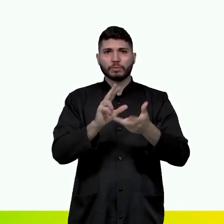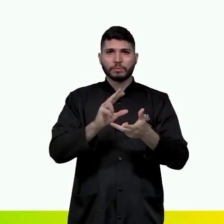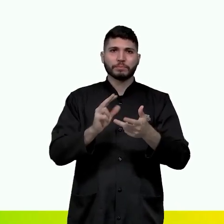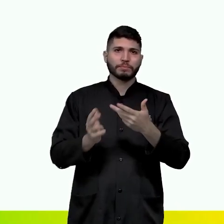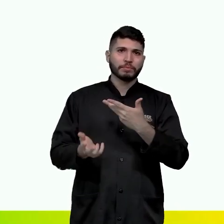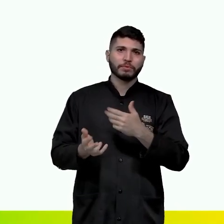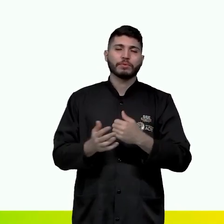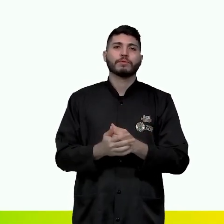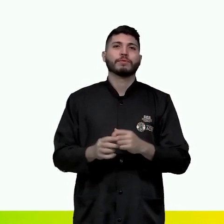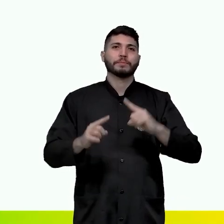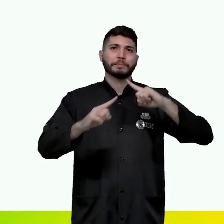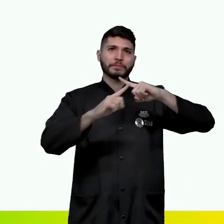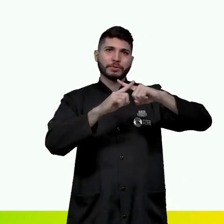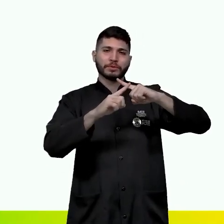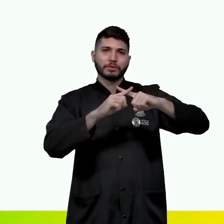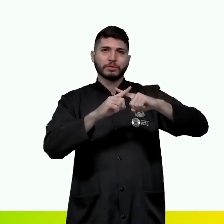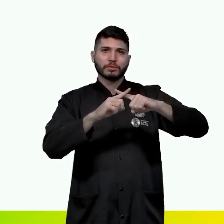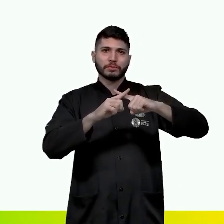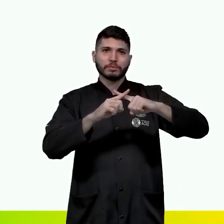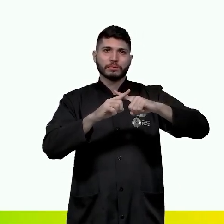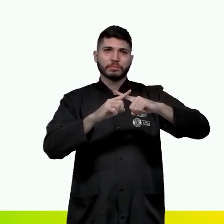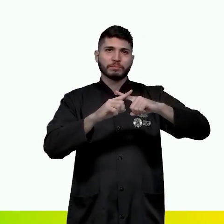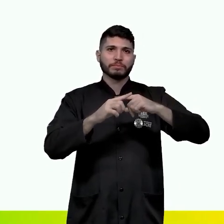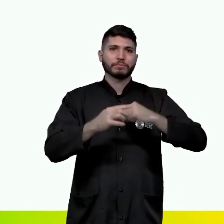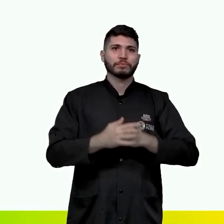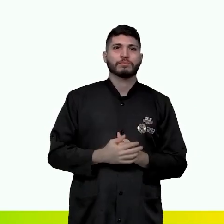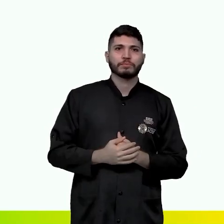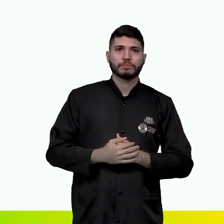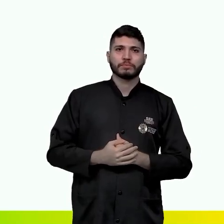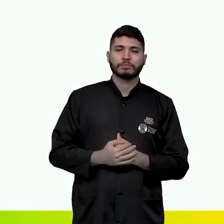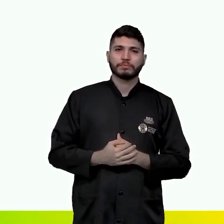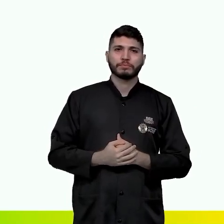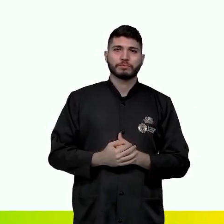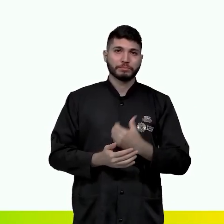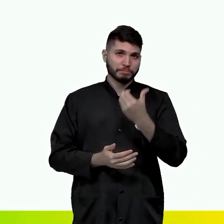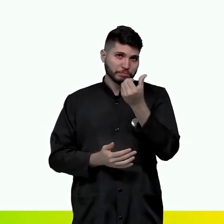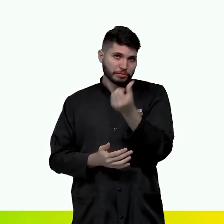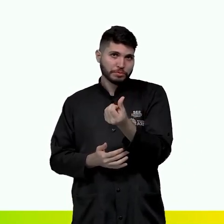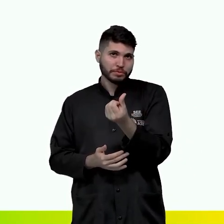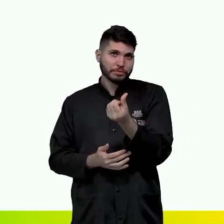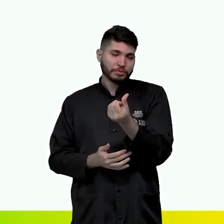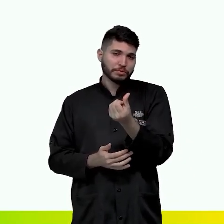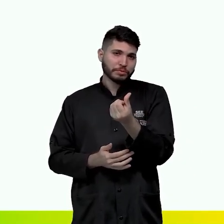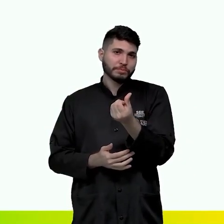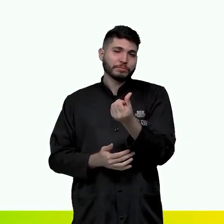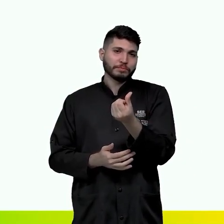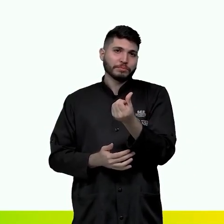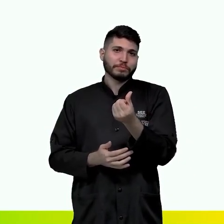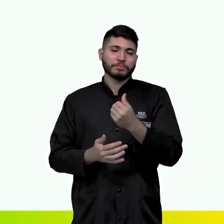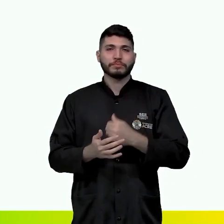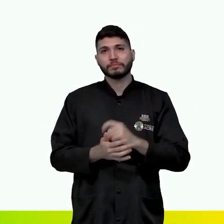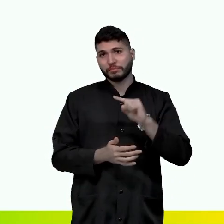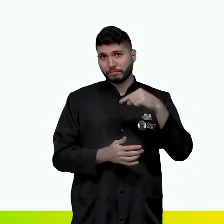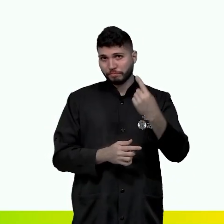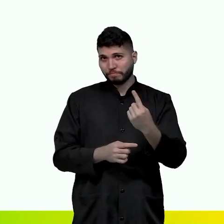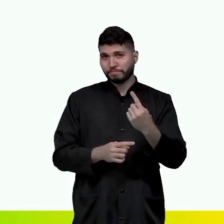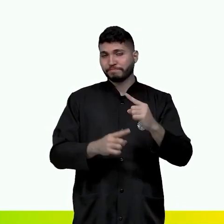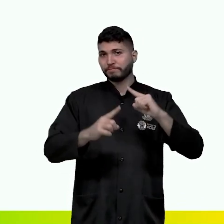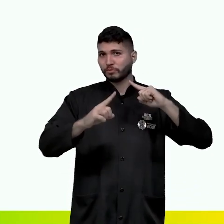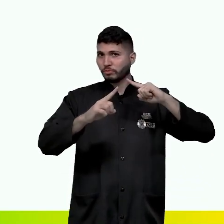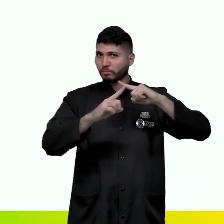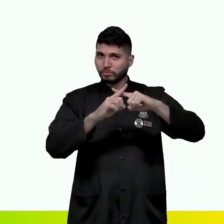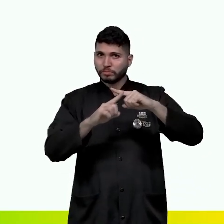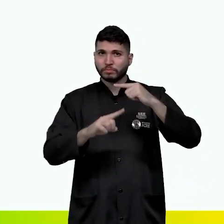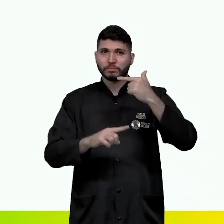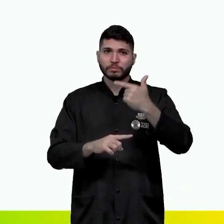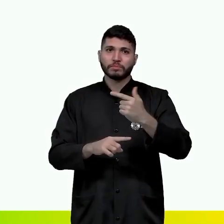para ter a área total do hexágono, porque o hexágono é formado por 6 triângulos equiláteros. Depois multiplica por 2, porque